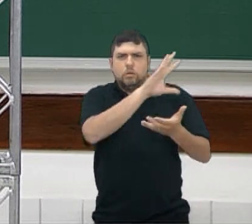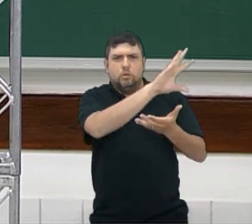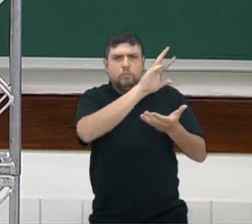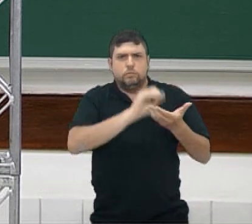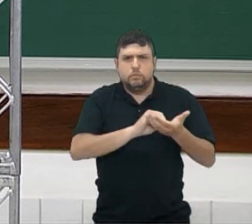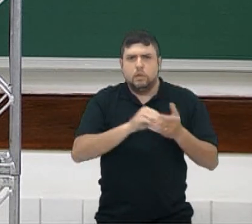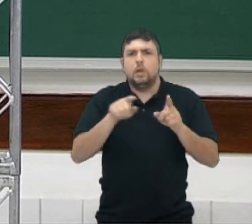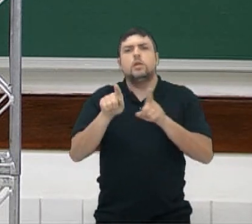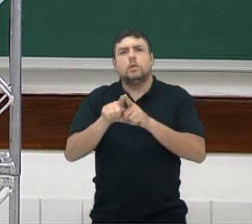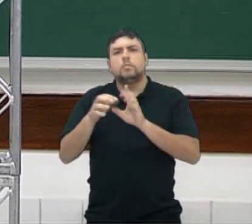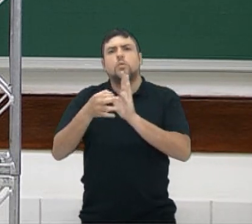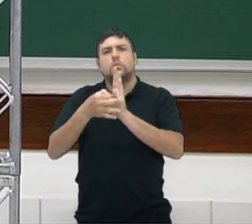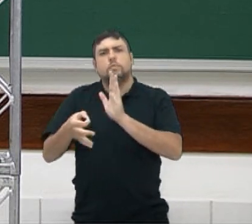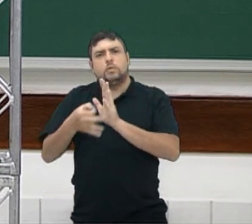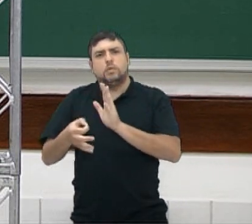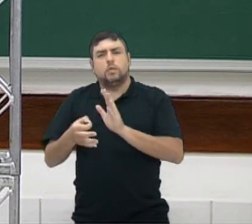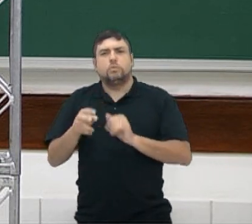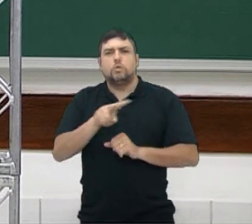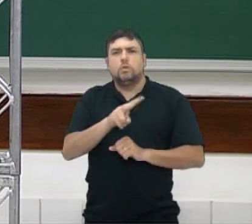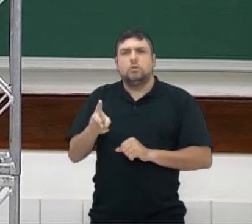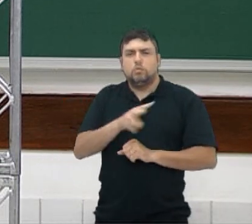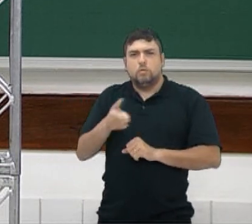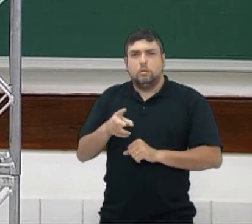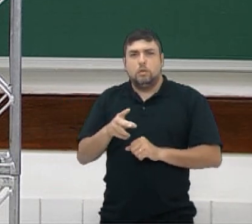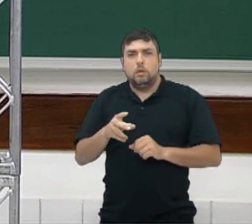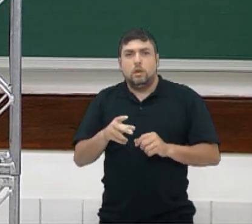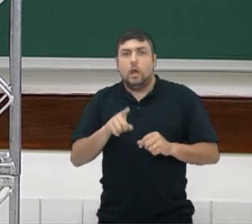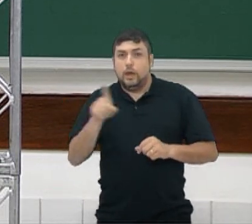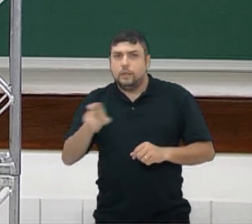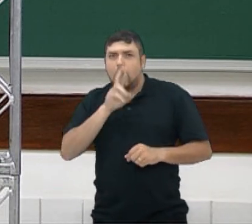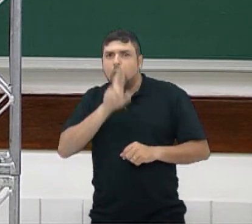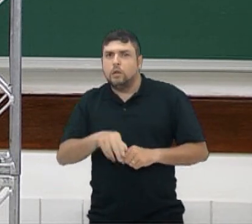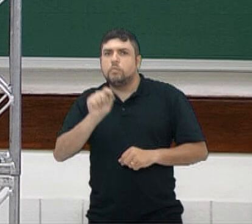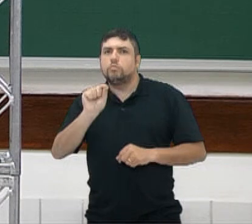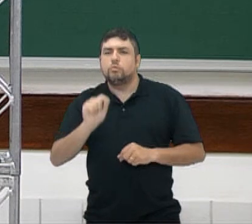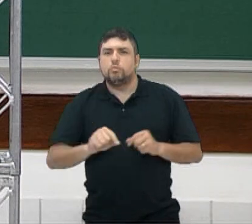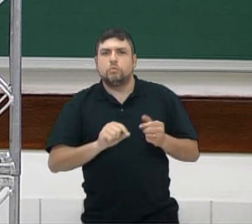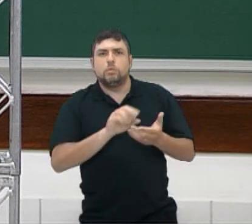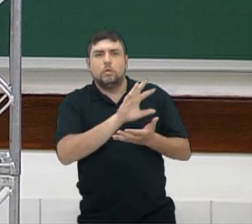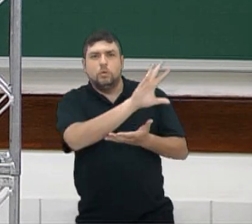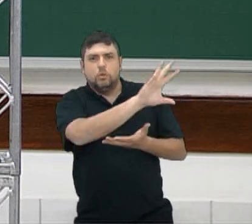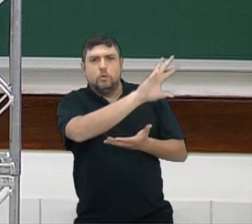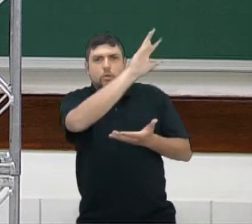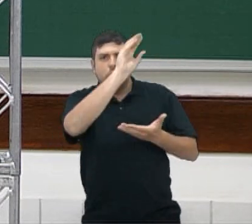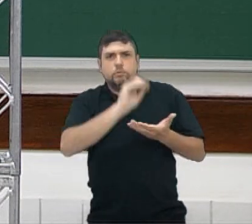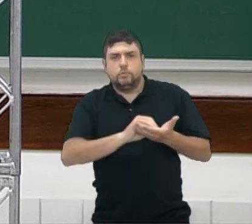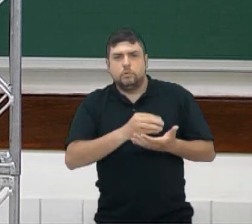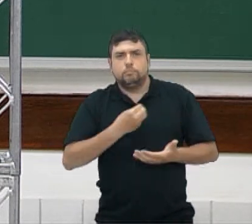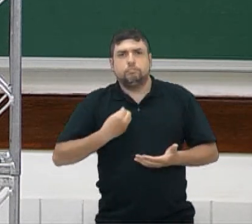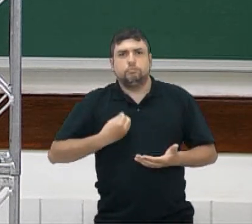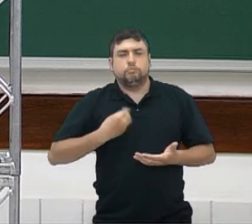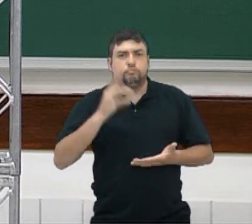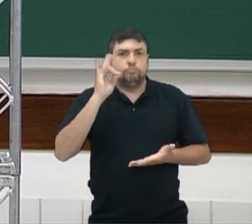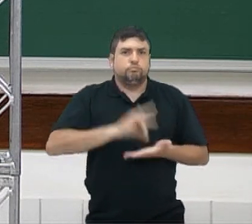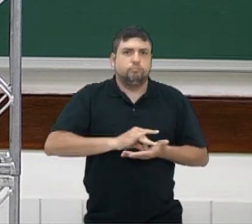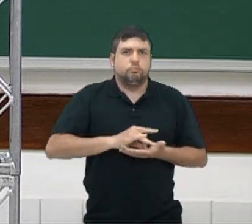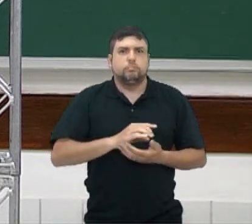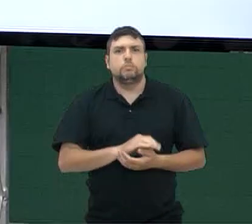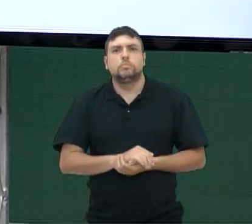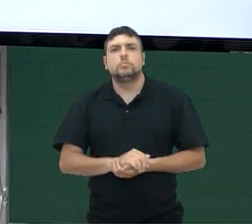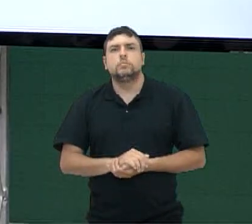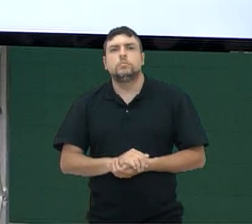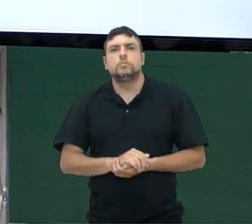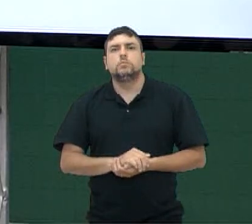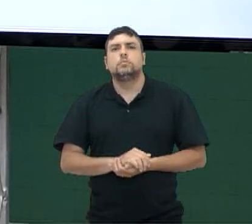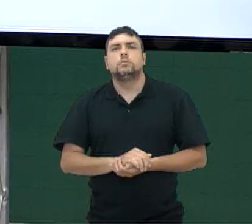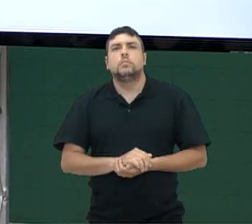parte de opinião. Neste caso específico, é um fato, né? Ela está dizendo especificamente um fato que aconteceu. Depois,